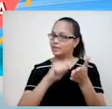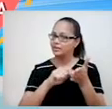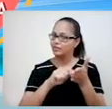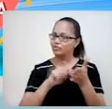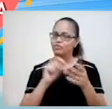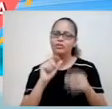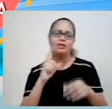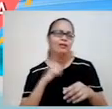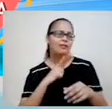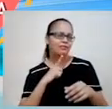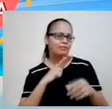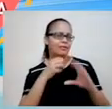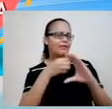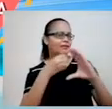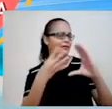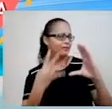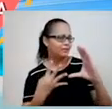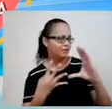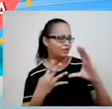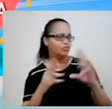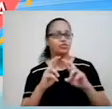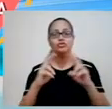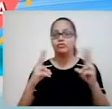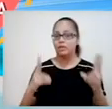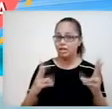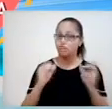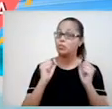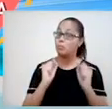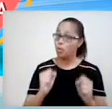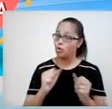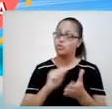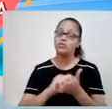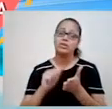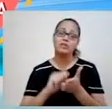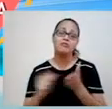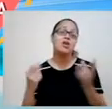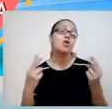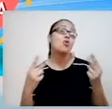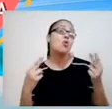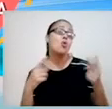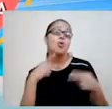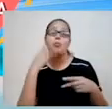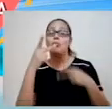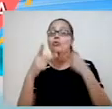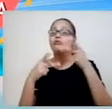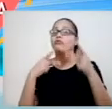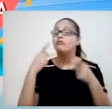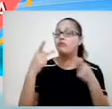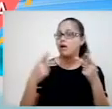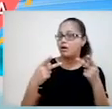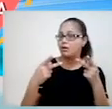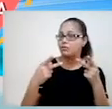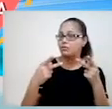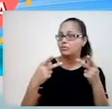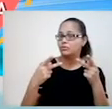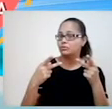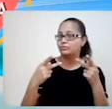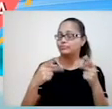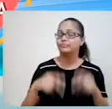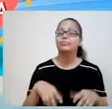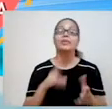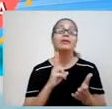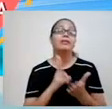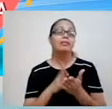características diferentes? Será que eu posso escrever do jeito que eu falo? Sim, não. O que vocês acham? Será que falar... Eu sei que